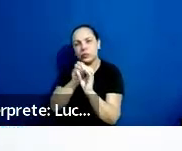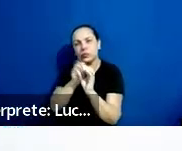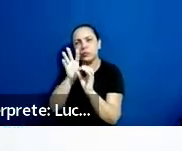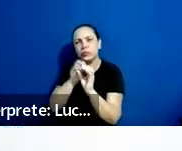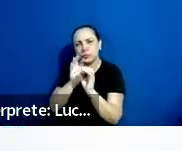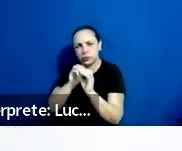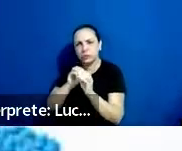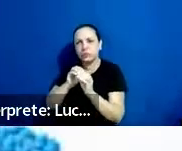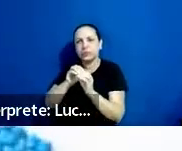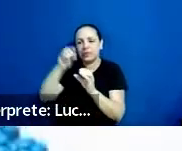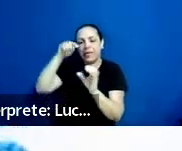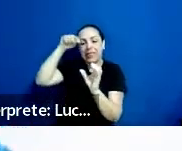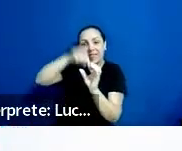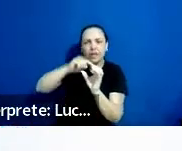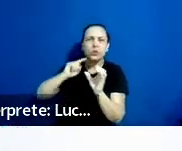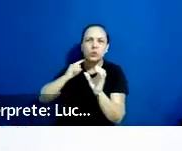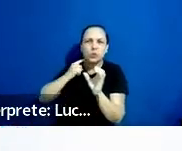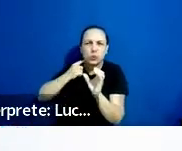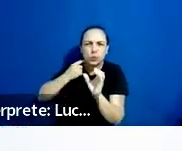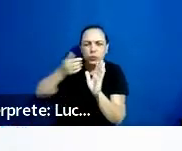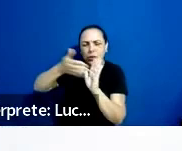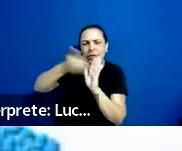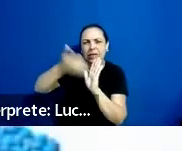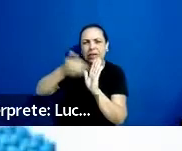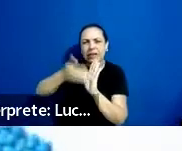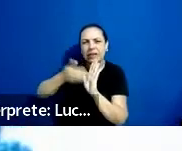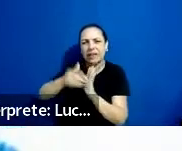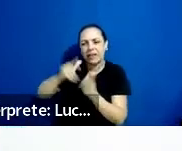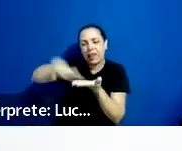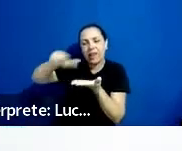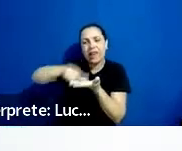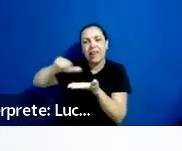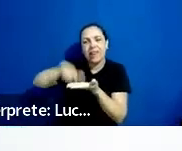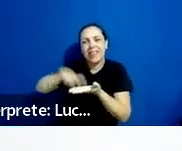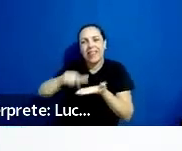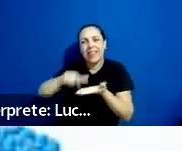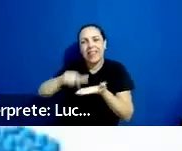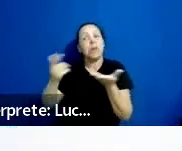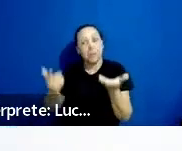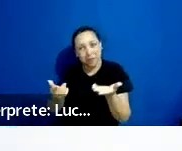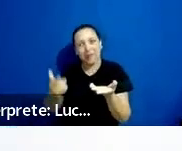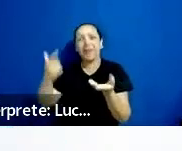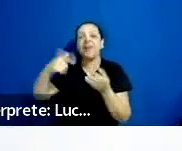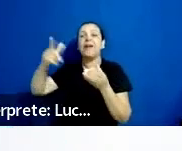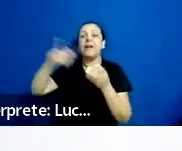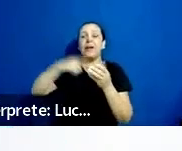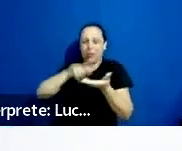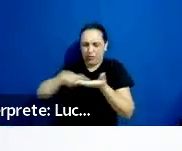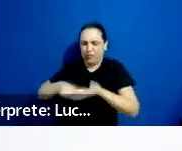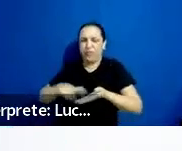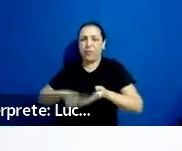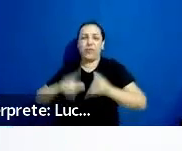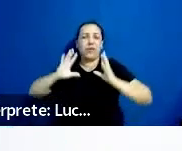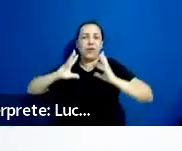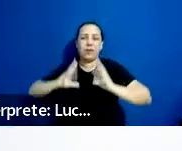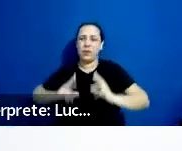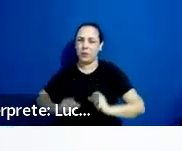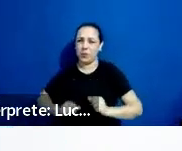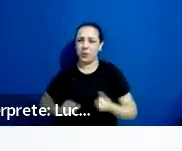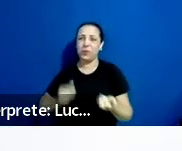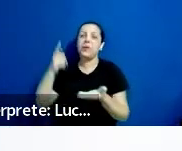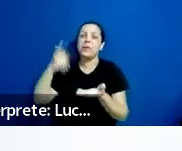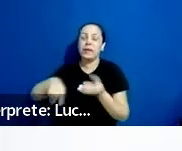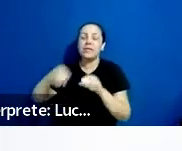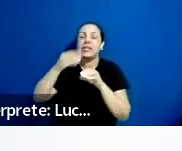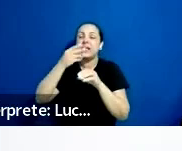de lá. A água, além dela ser considerada um nutriente, ela faz um verdadeiro detox no nosso organismo, como